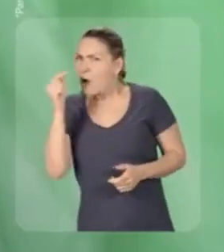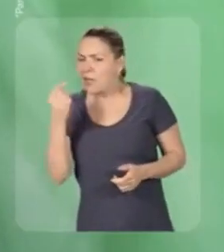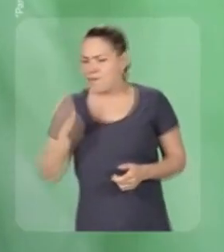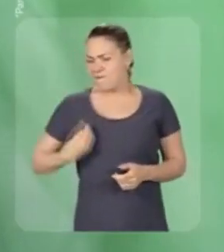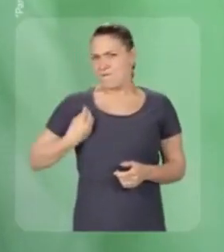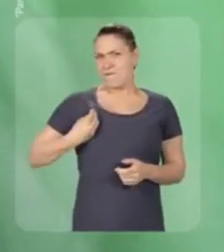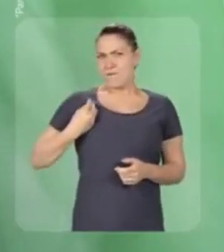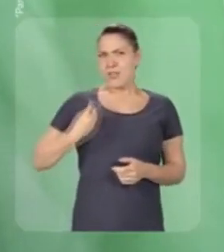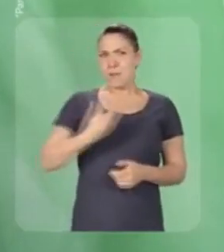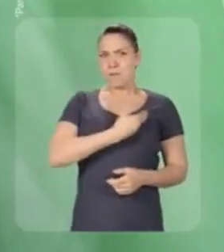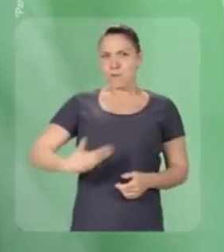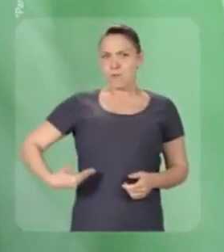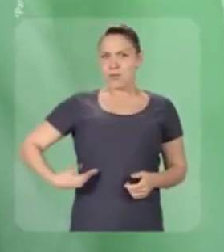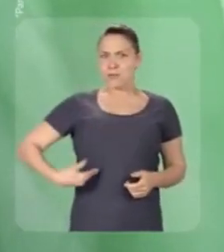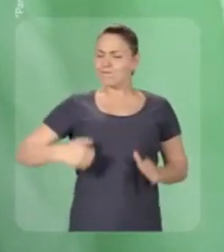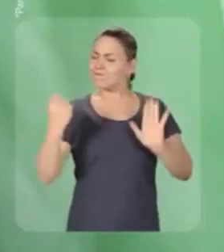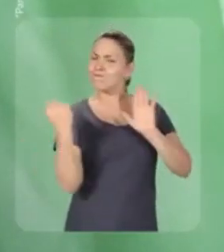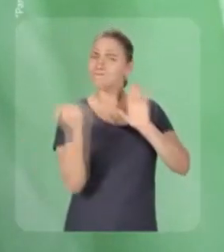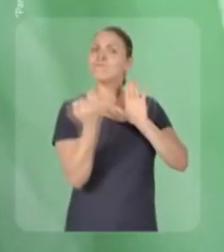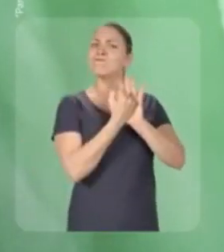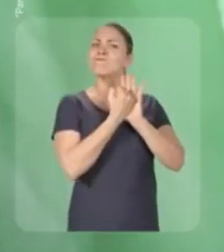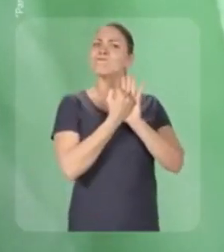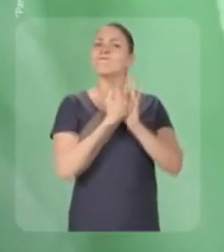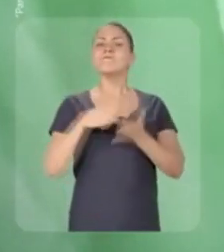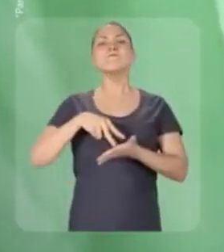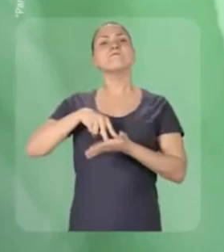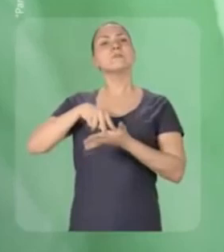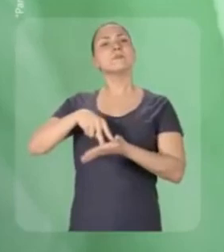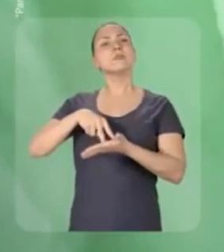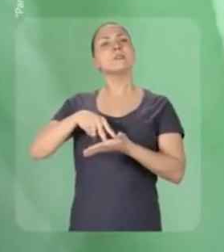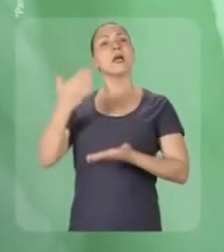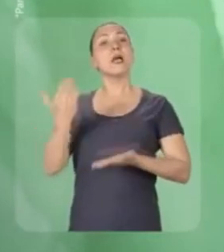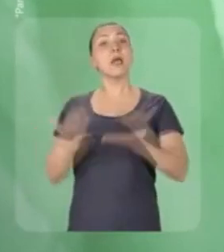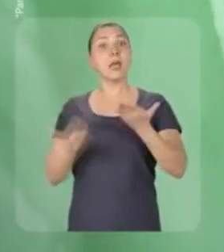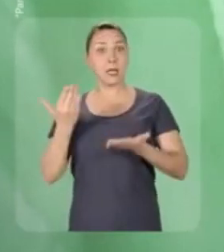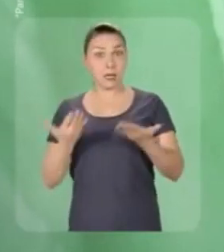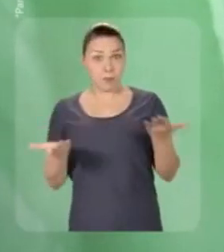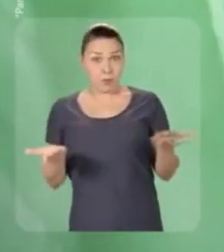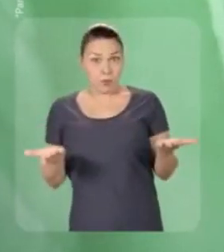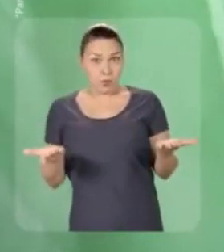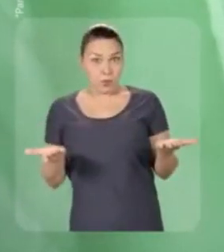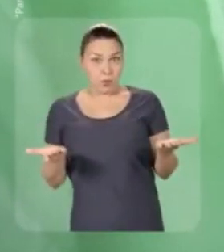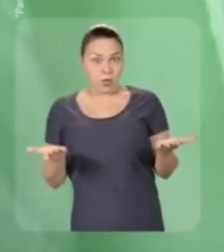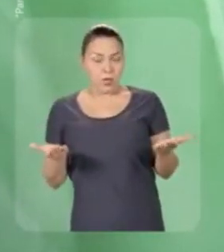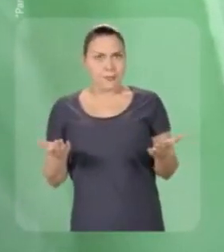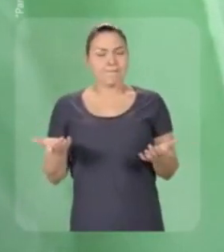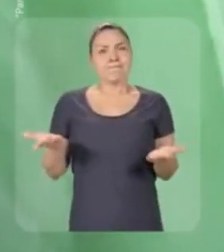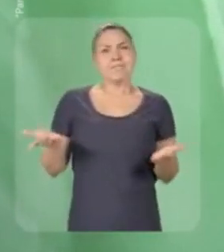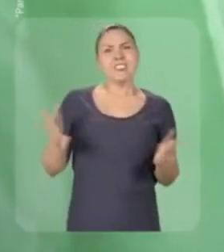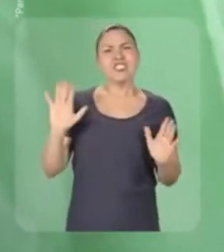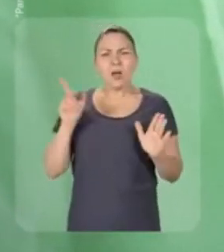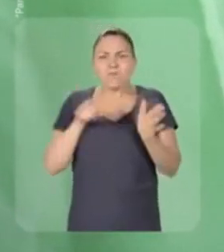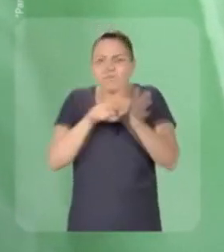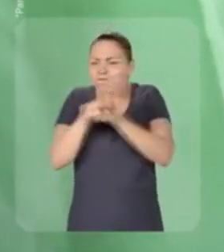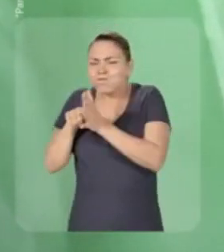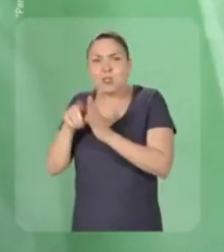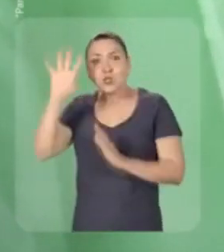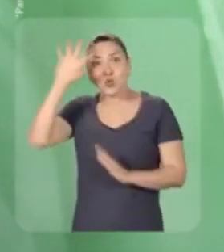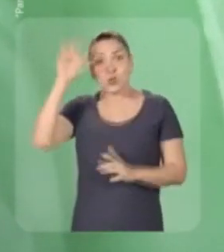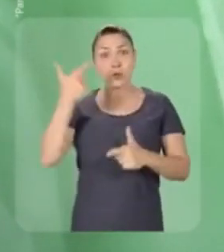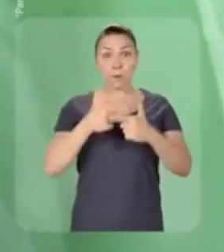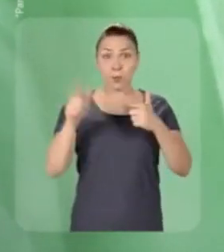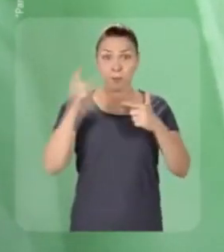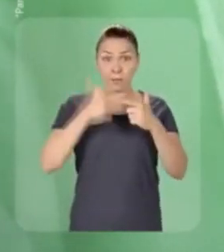Geraldo Alckmin tem uma vida pública marcada por momentos que exigiram firmeza e equilíbrio. Momentos onde a busca da